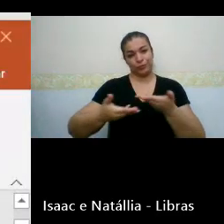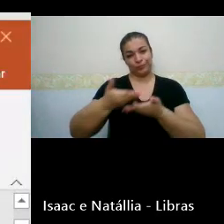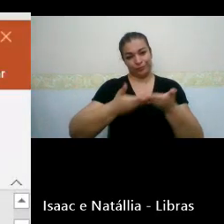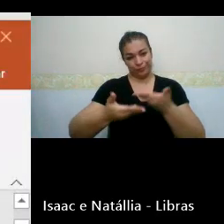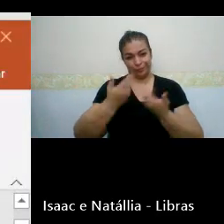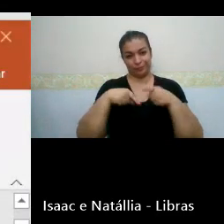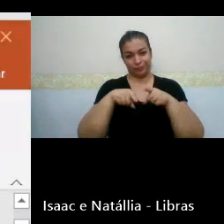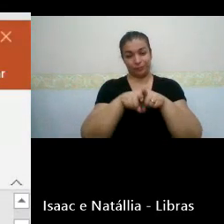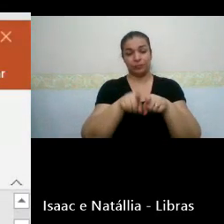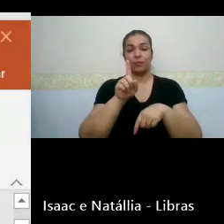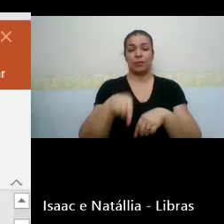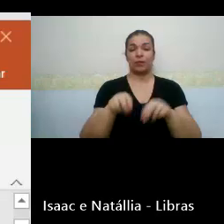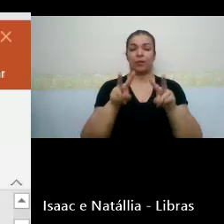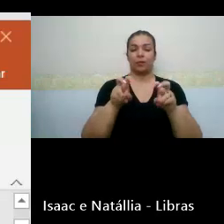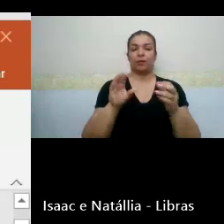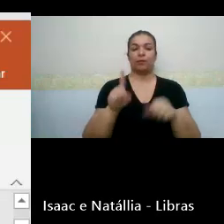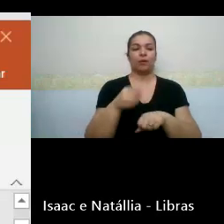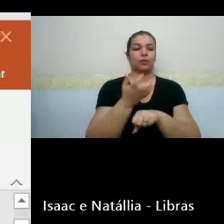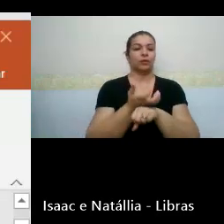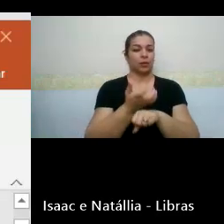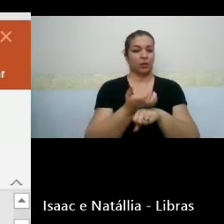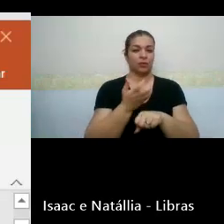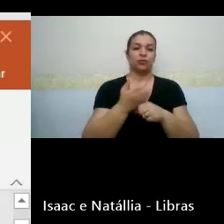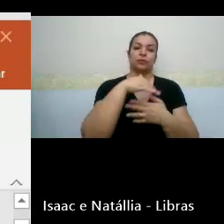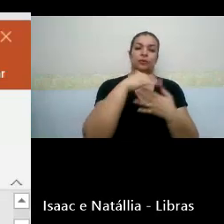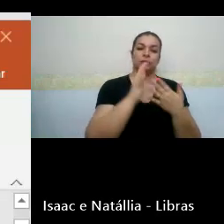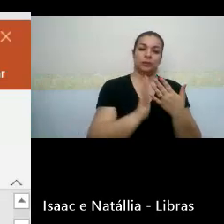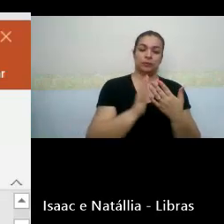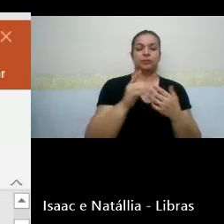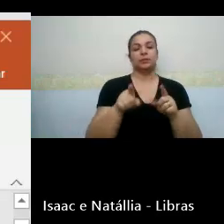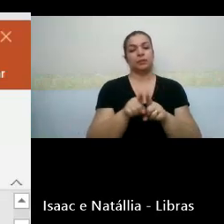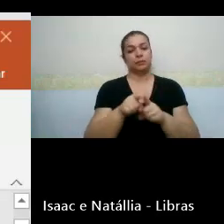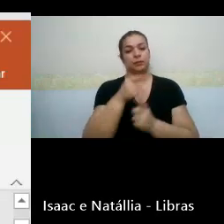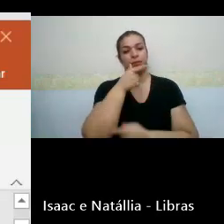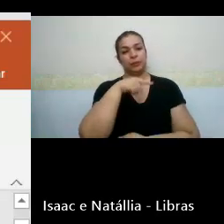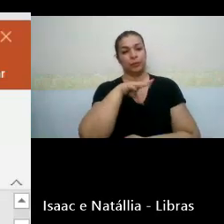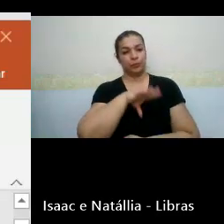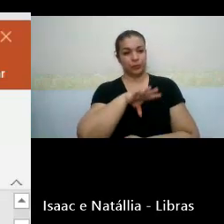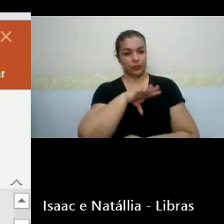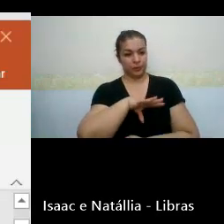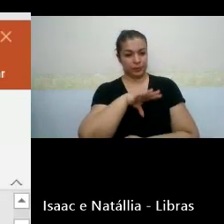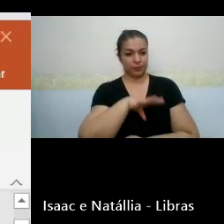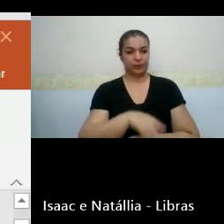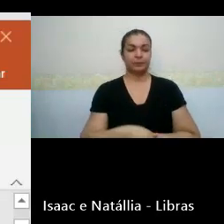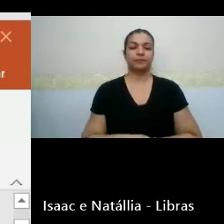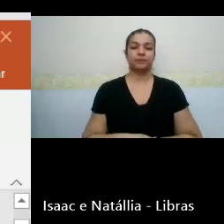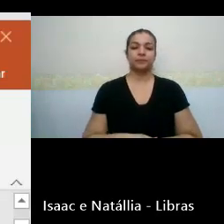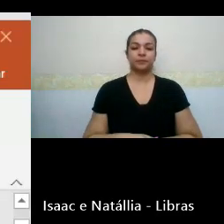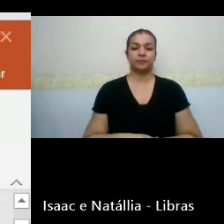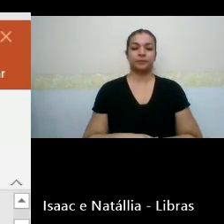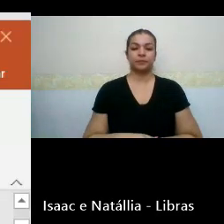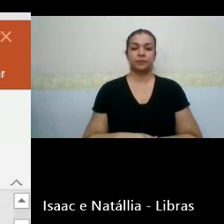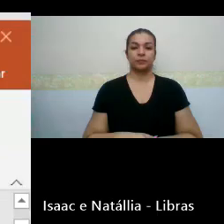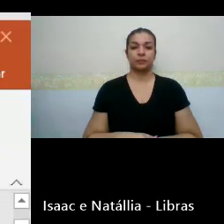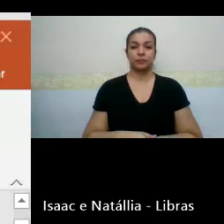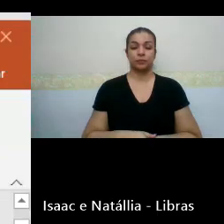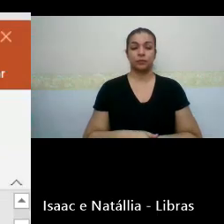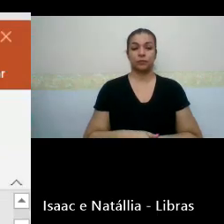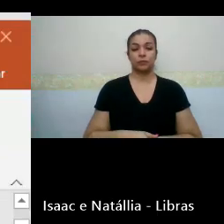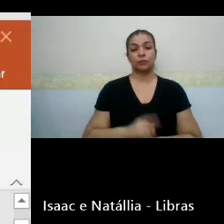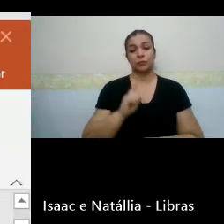de didática, Libras e língua portuguesa. Ah, nós estamos aqui, nós sou